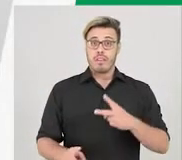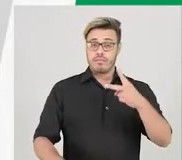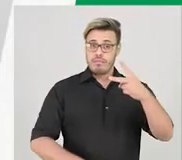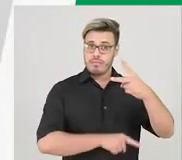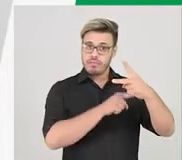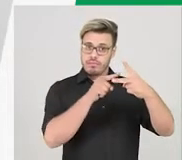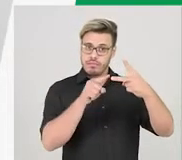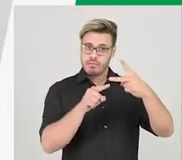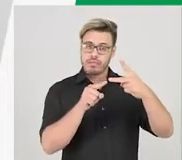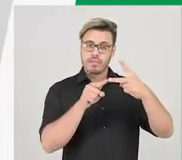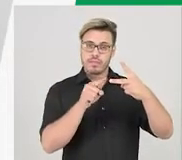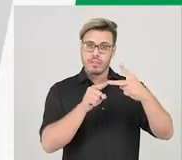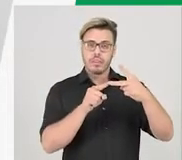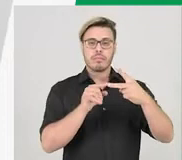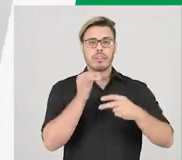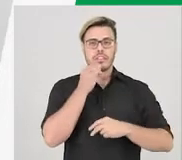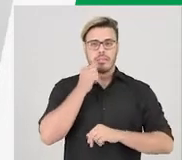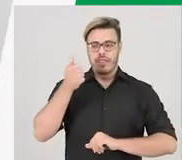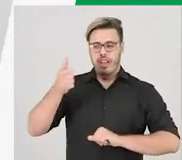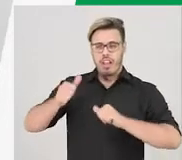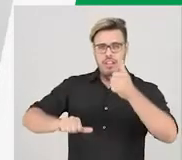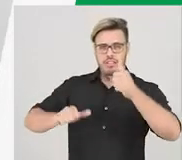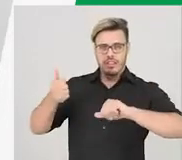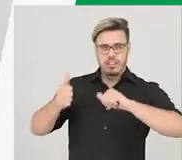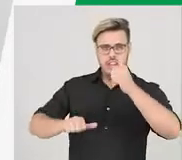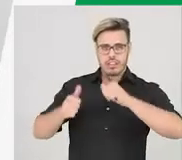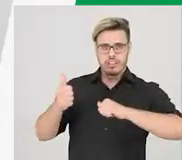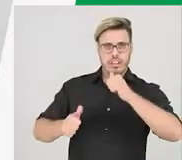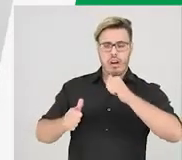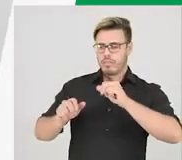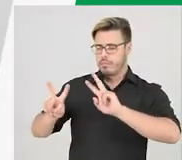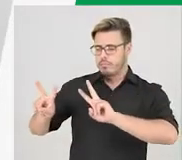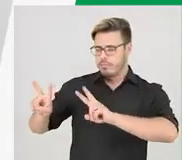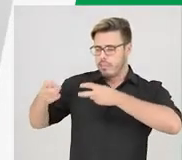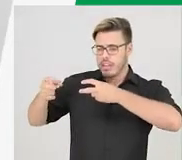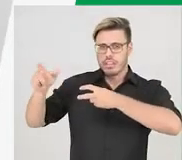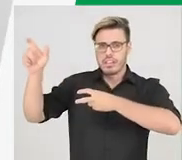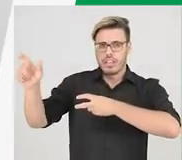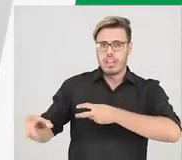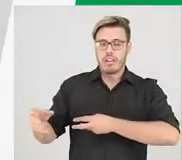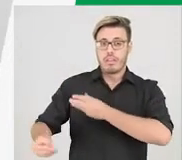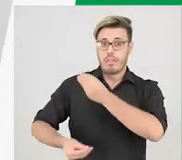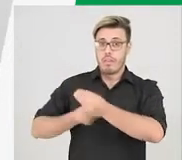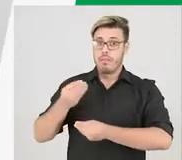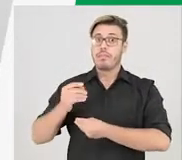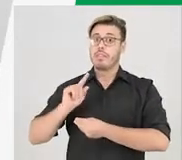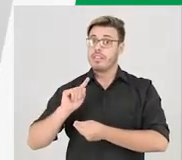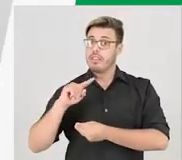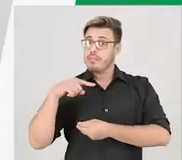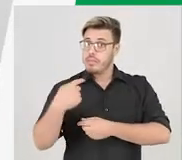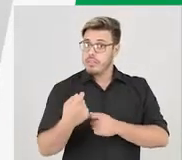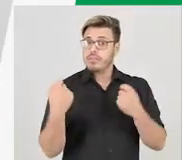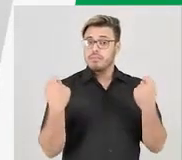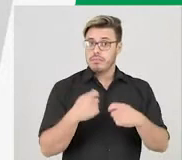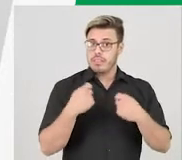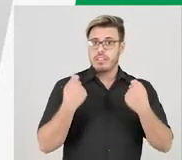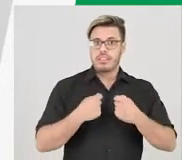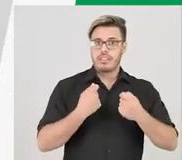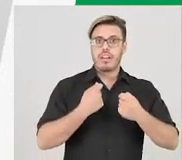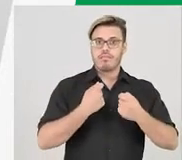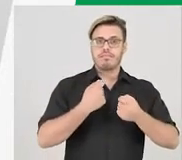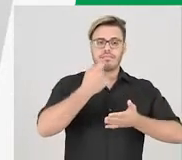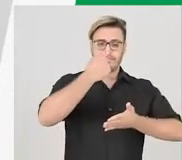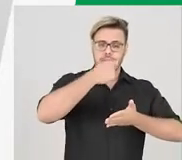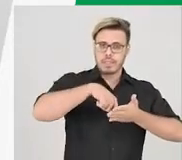aluno, ocorre a elaboração do roteiro de trabalho pedagógico, que entrelaça as adequações curriculares